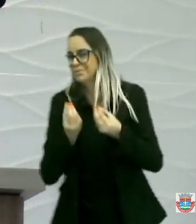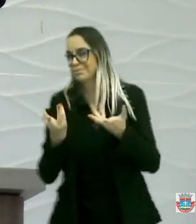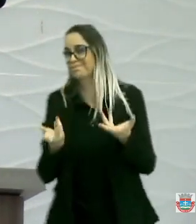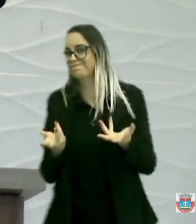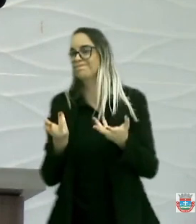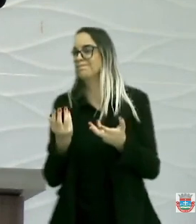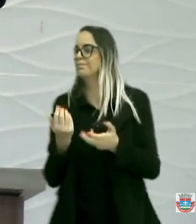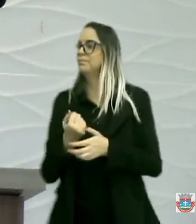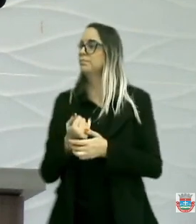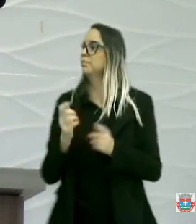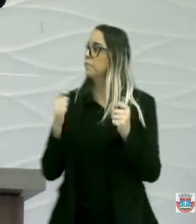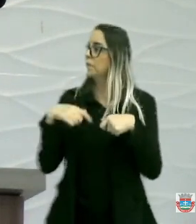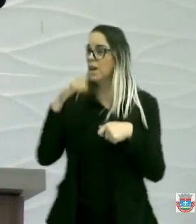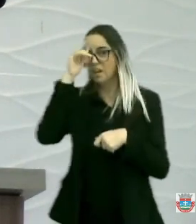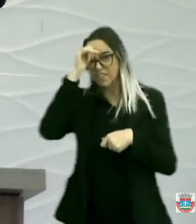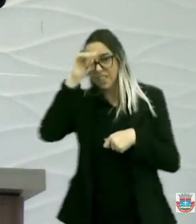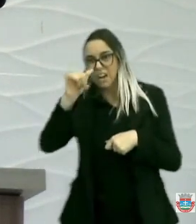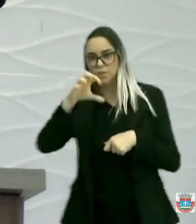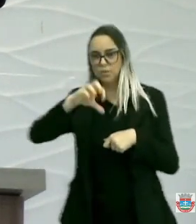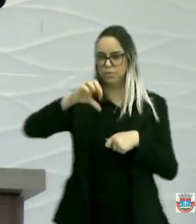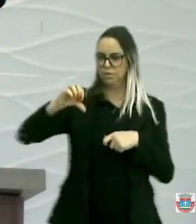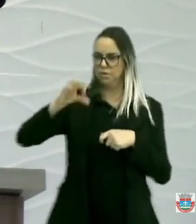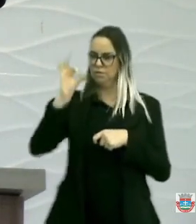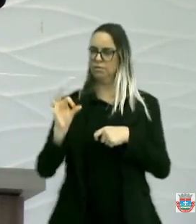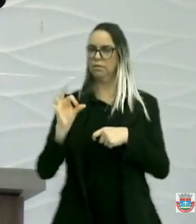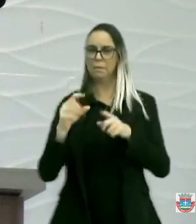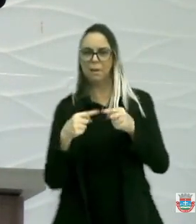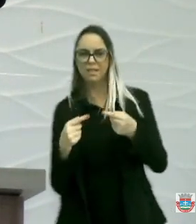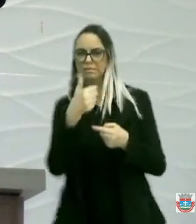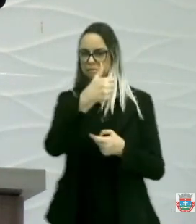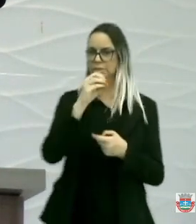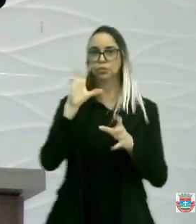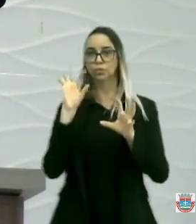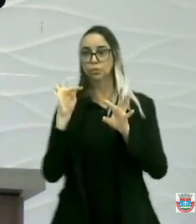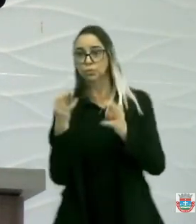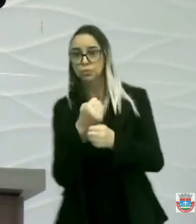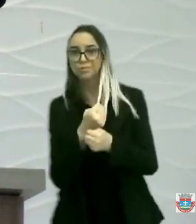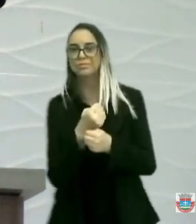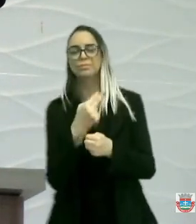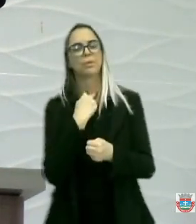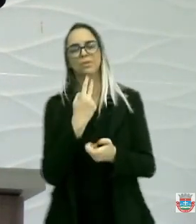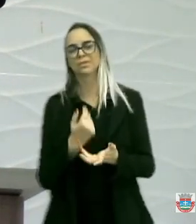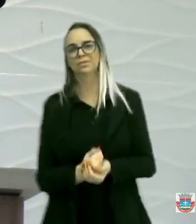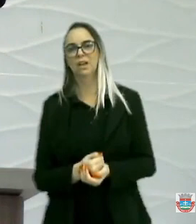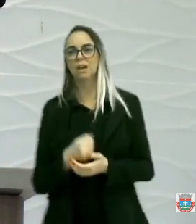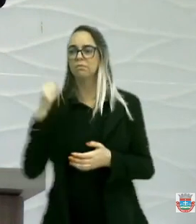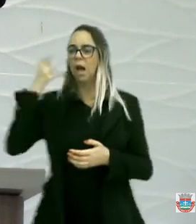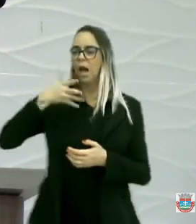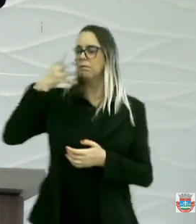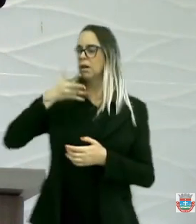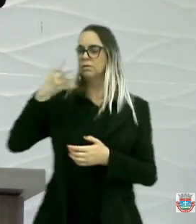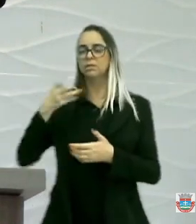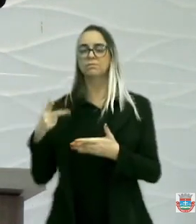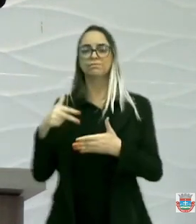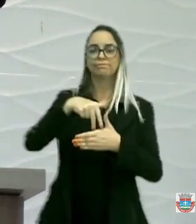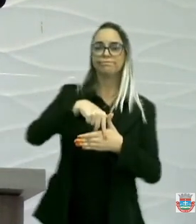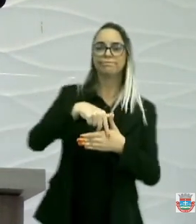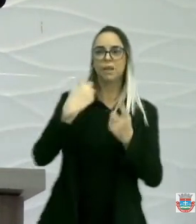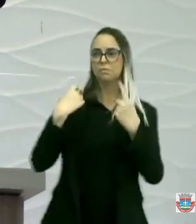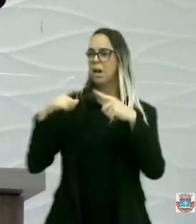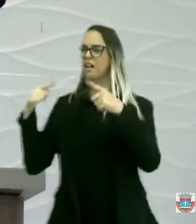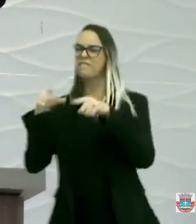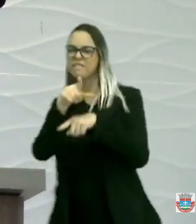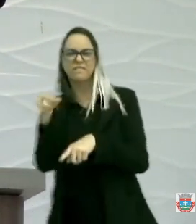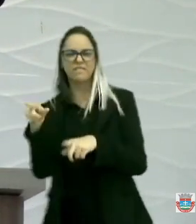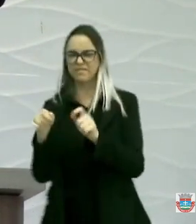ajudar 99, mas 100 a gente não pode. Aí vem para aqui para a tribuna falar de um vereador que fez isso e aquilo. Não,